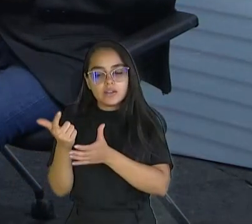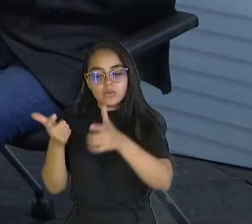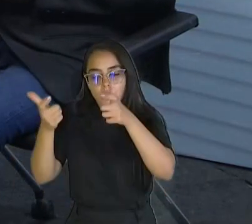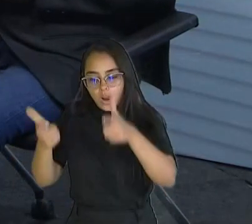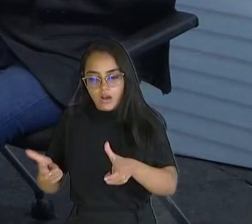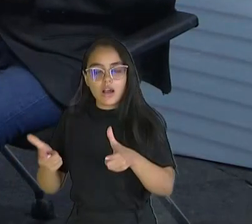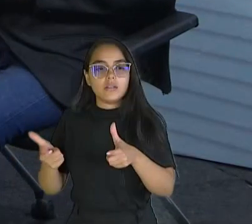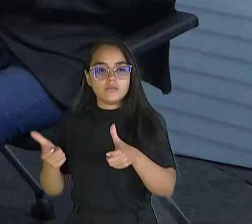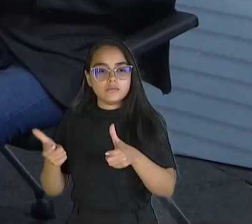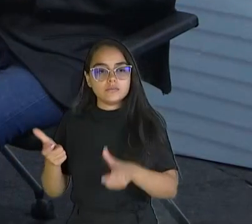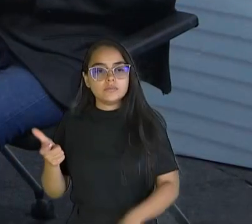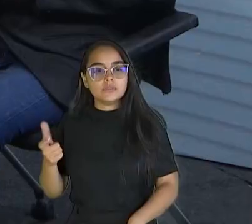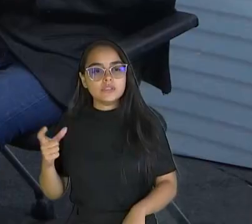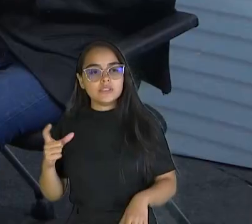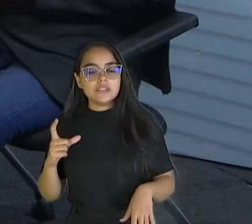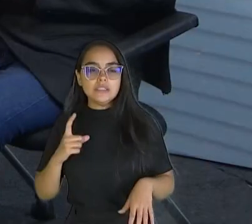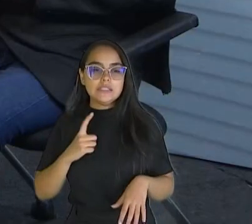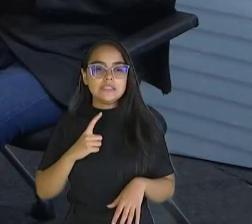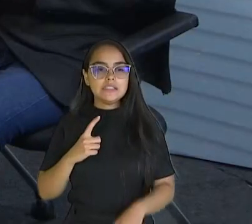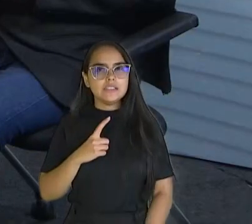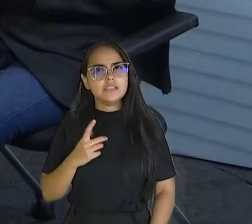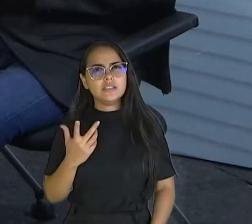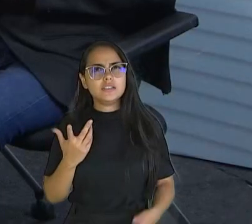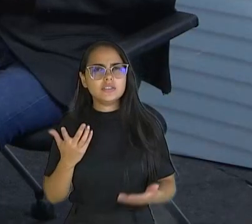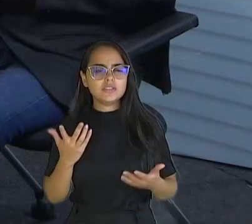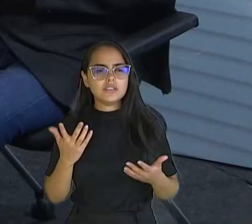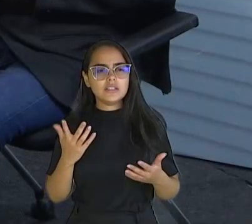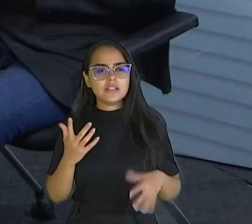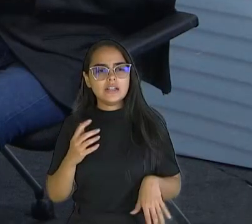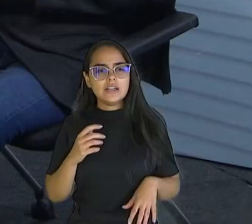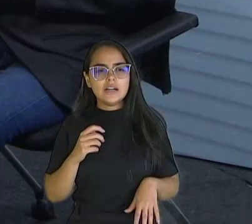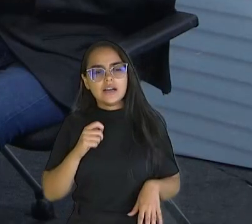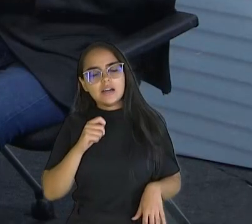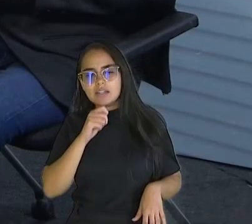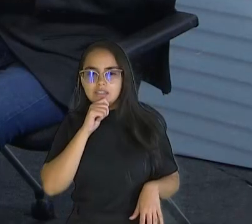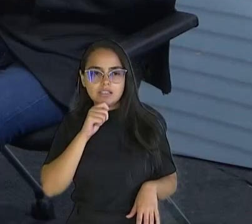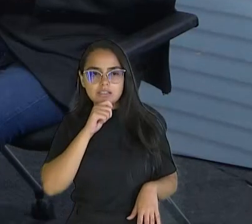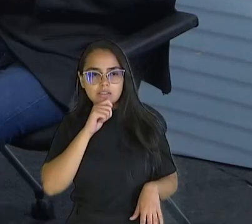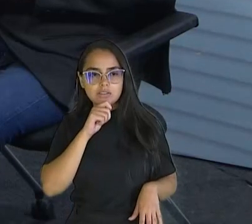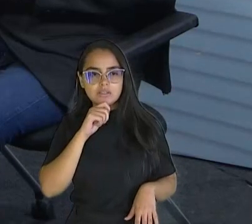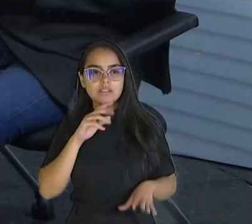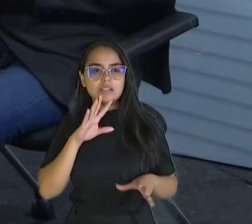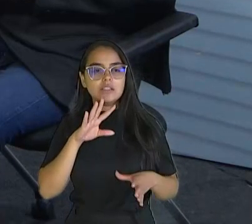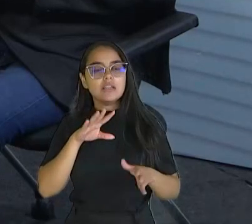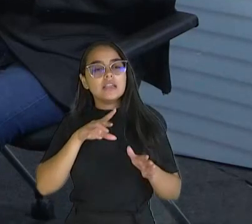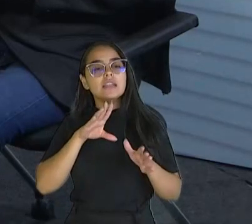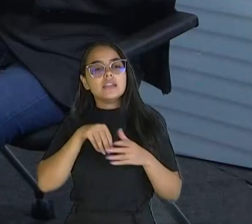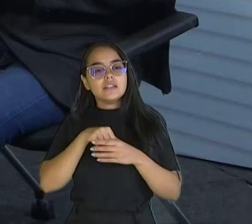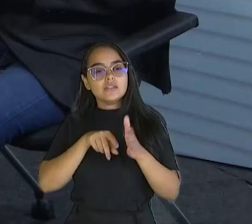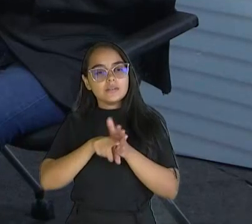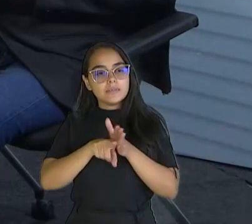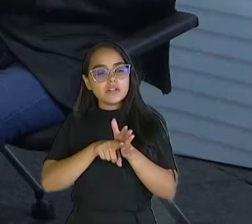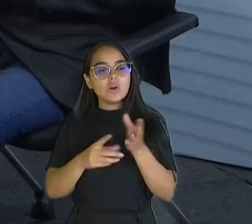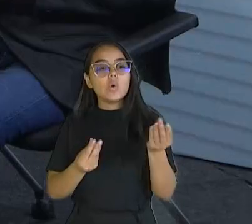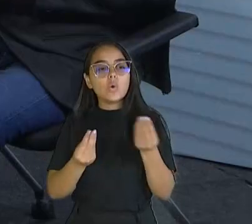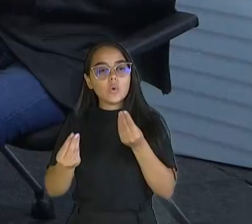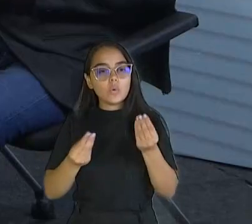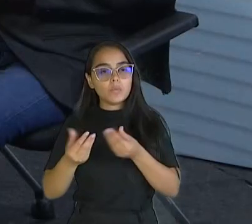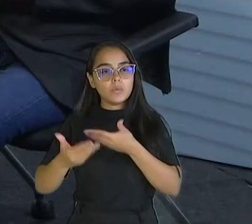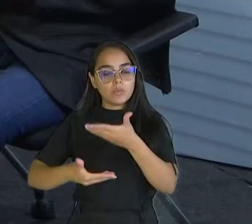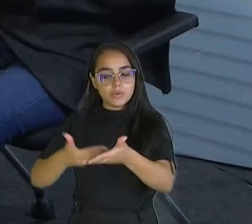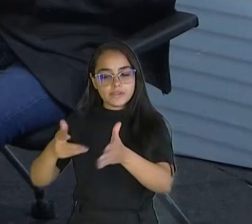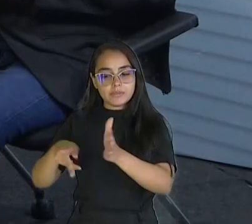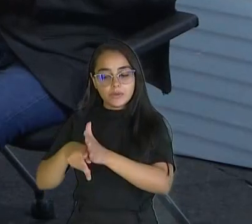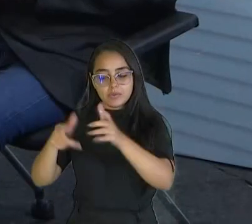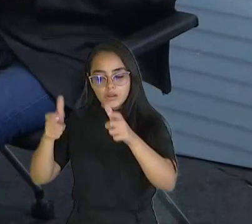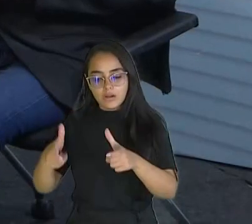terreno, a gente tem aquelas duas... A gente ainda não conseguiu, dentro das nossas pesquisas, entender como foi esse processo do